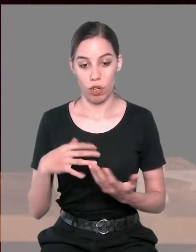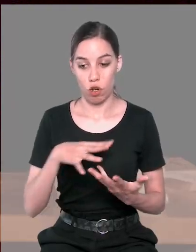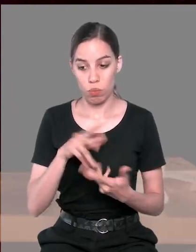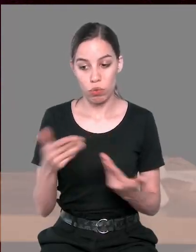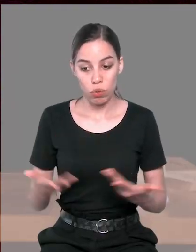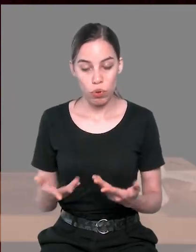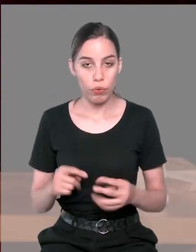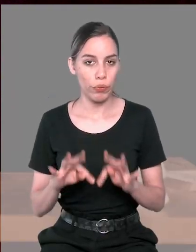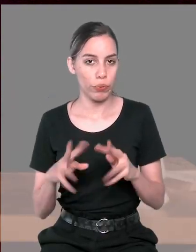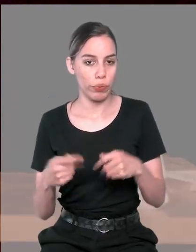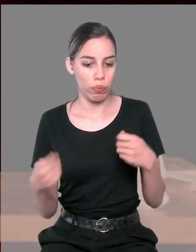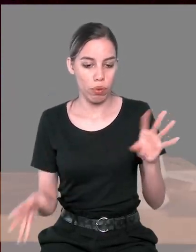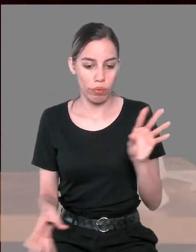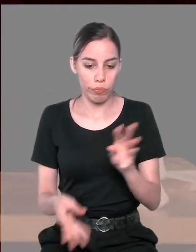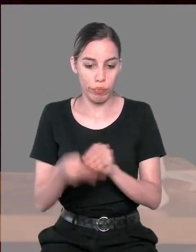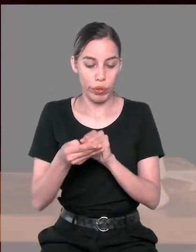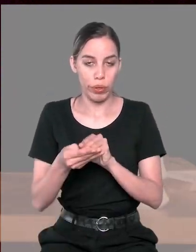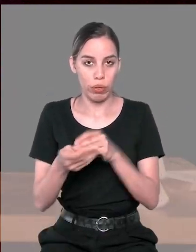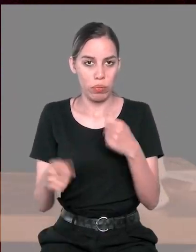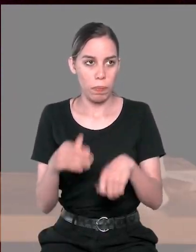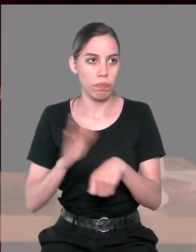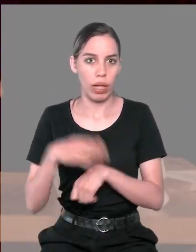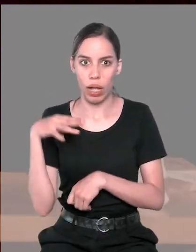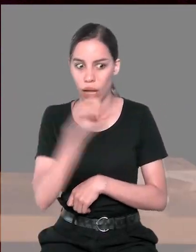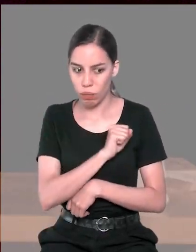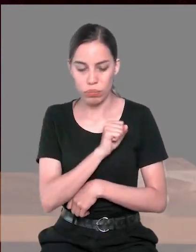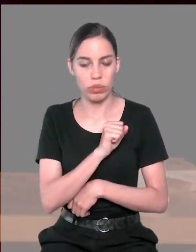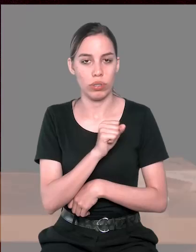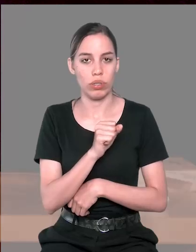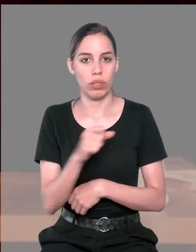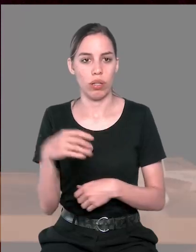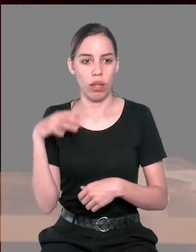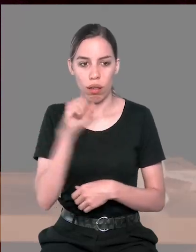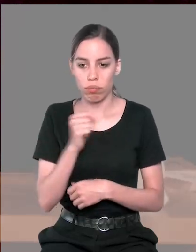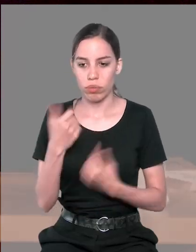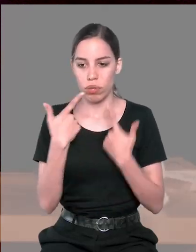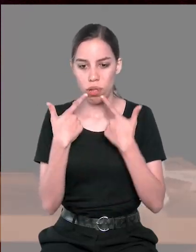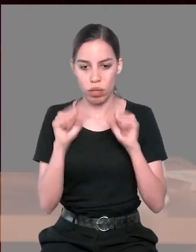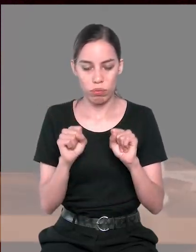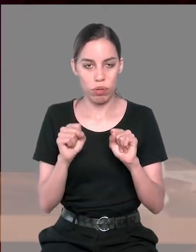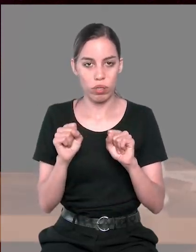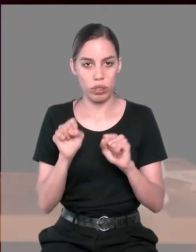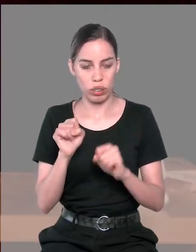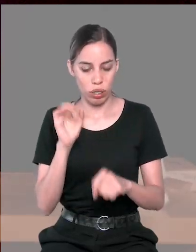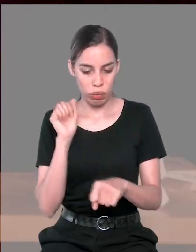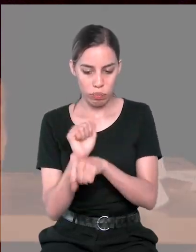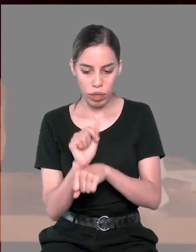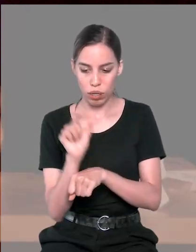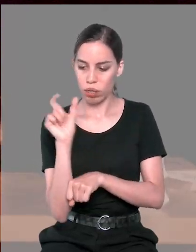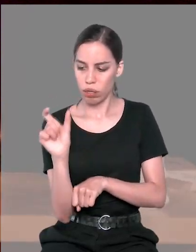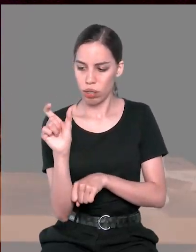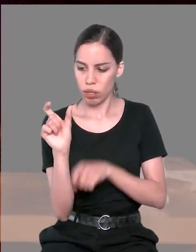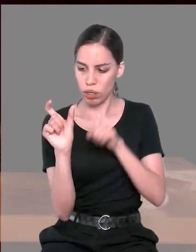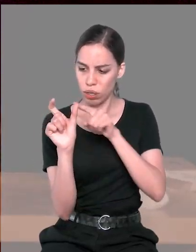se abrevia. Né? Tudo tem que ser mais rápido. Né? O Valéry falava disso, né? Essa passagem muito rápida pela linguagem. Se você para numa palavra, é